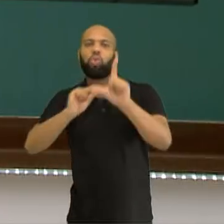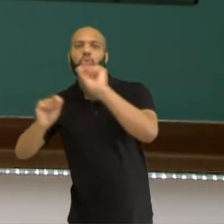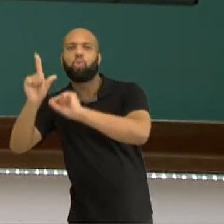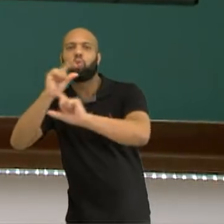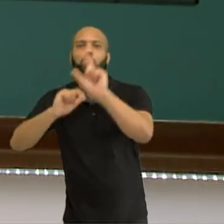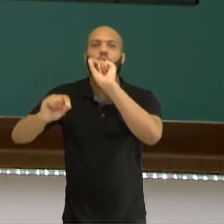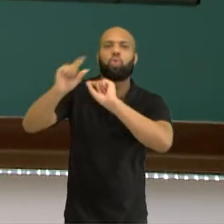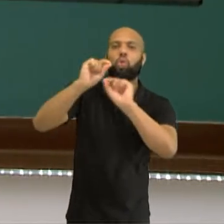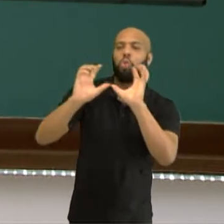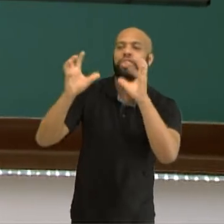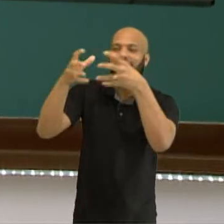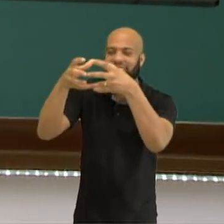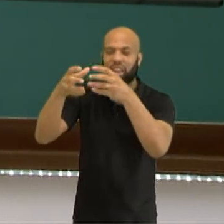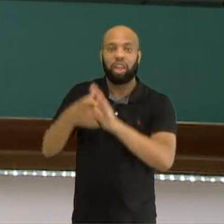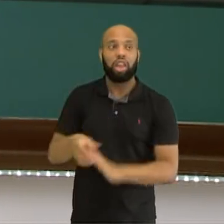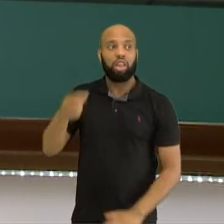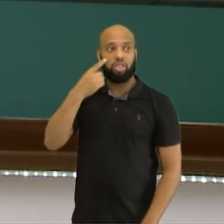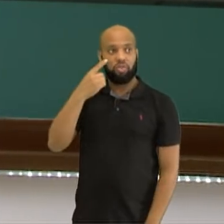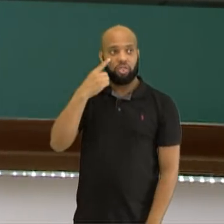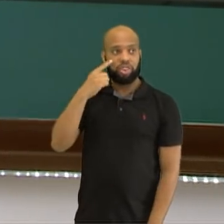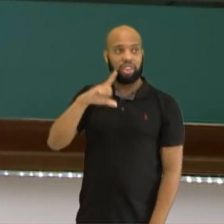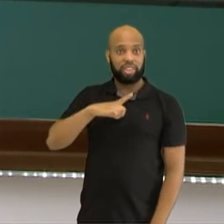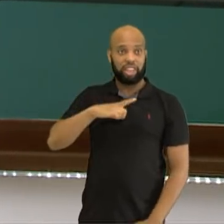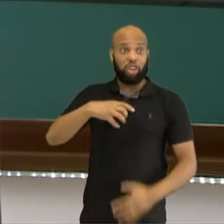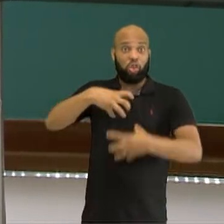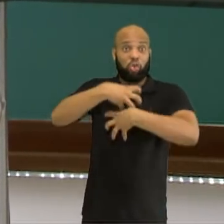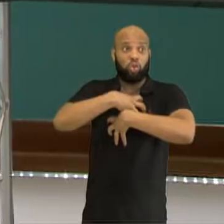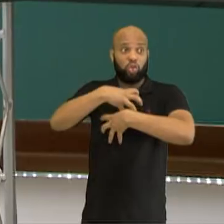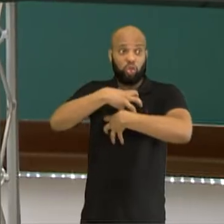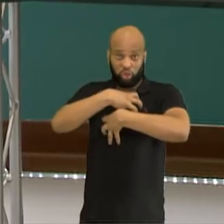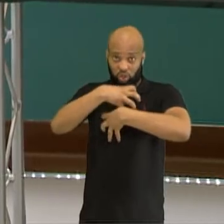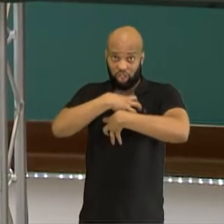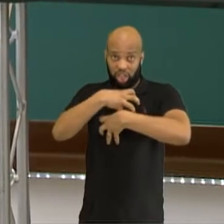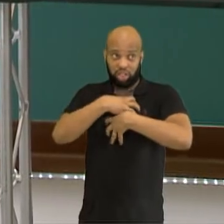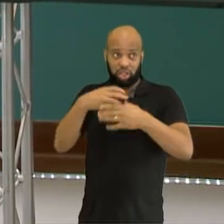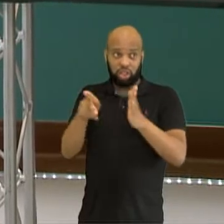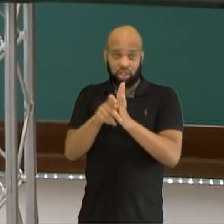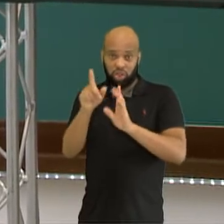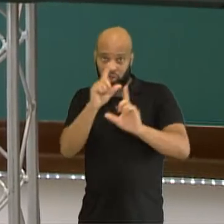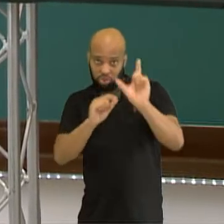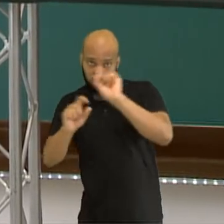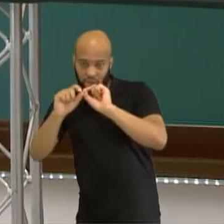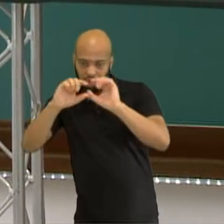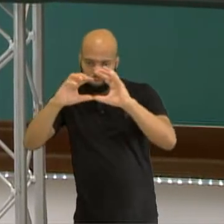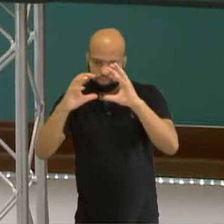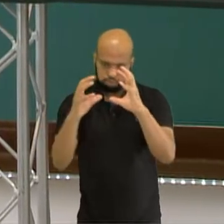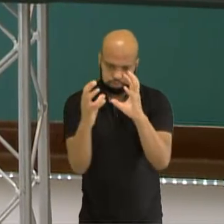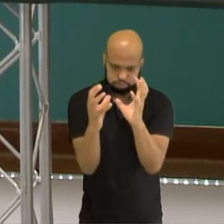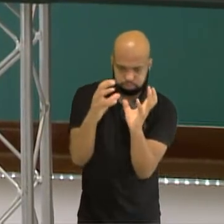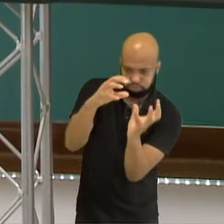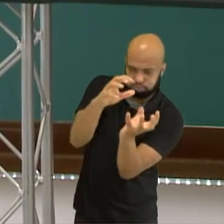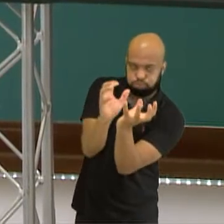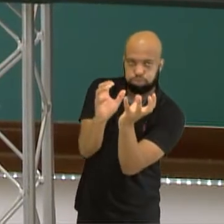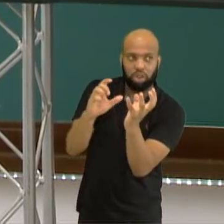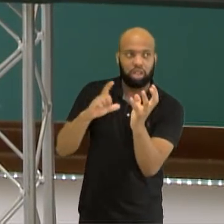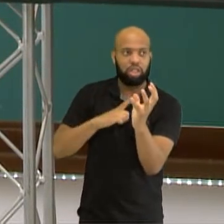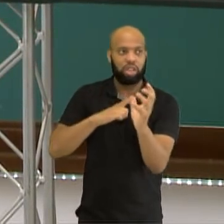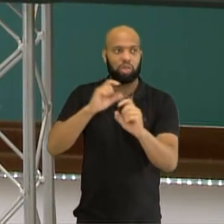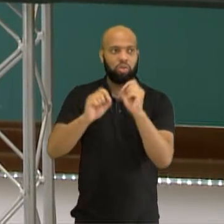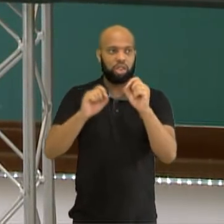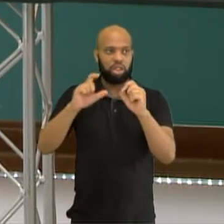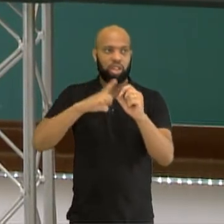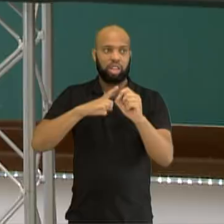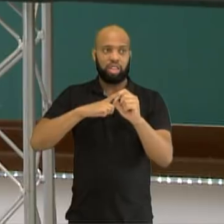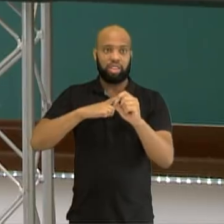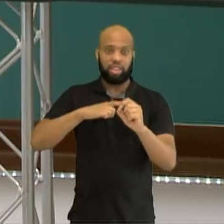constelações. Percebam que aqui eu tenho um globo num formato esférico, lógico, que na parte de cima